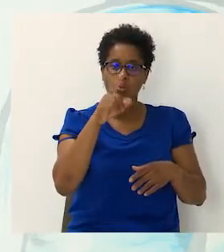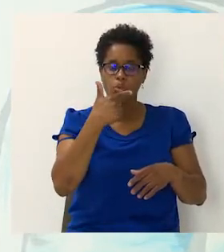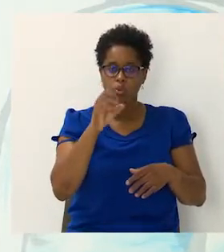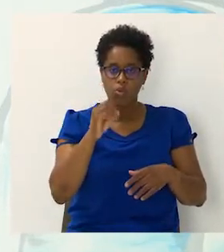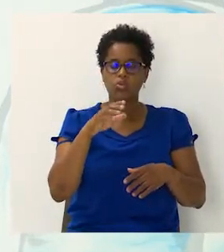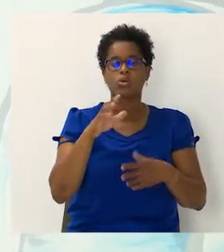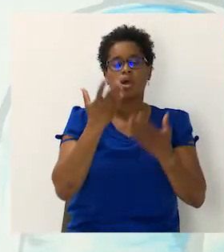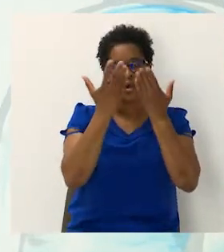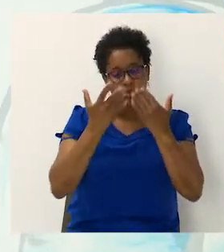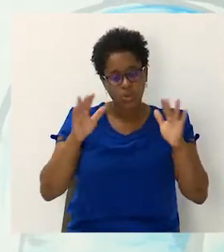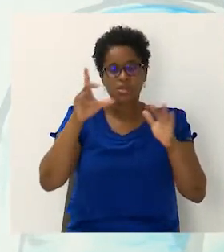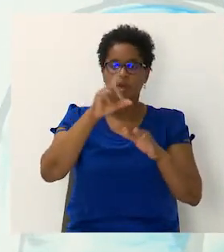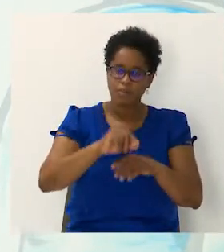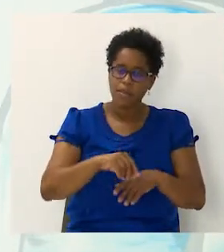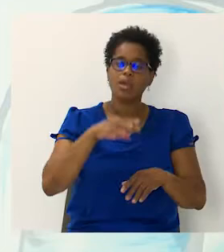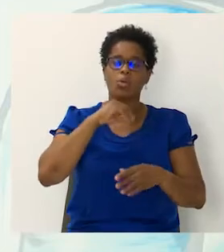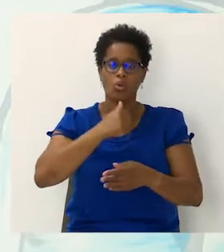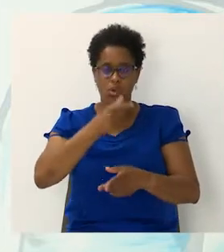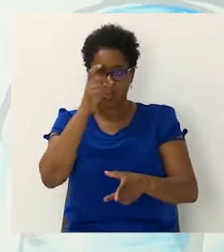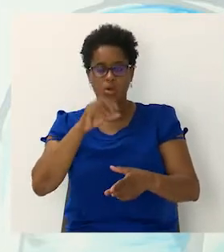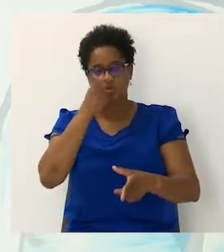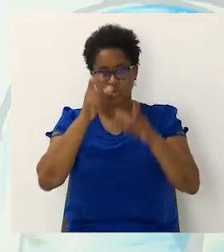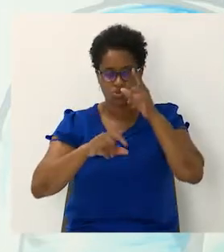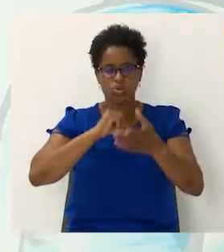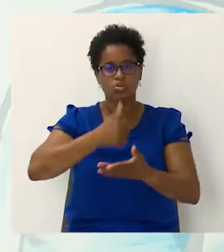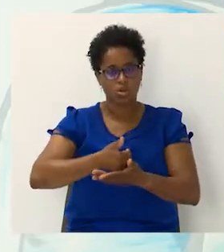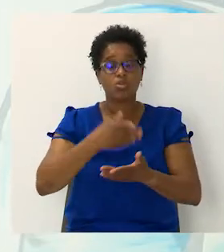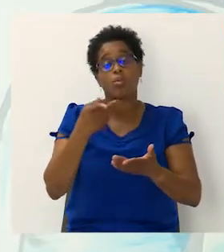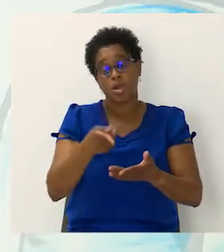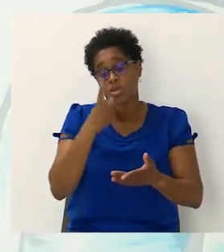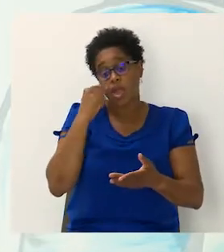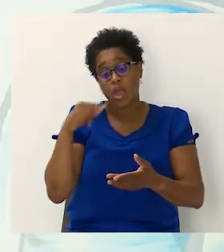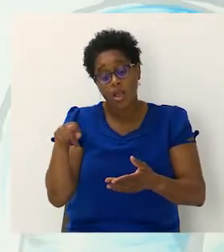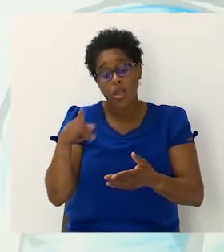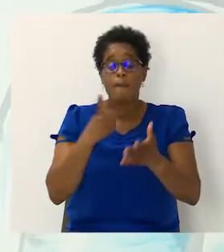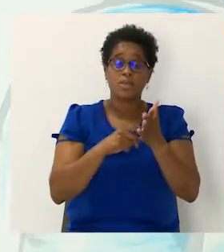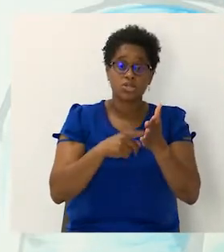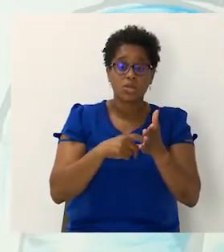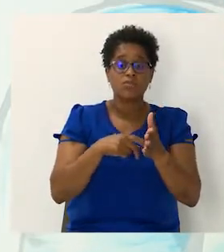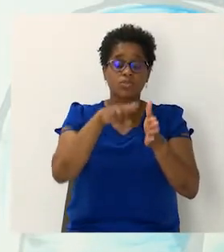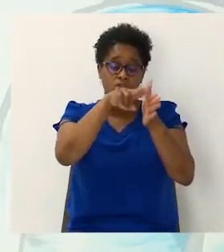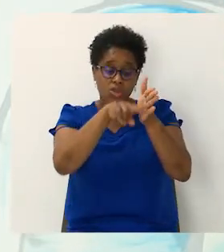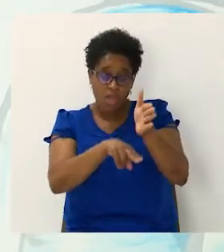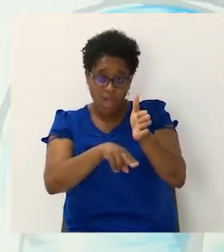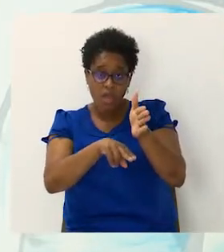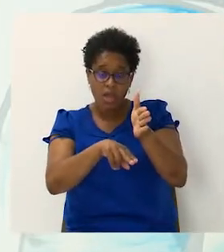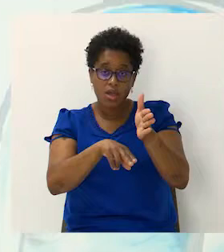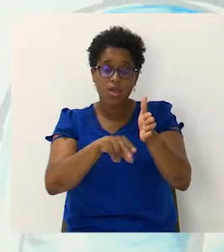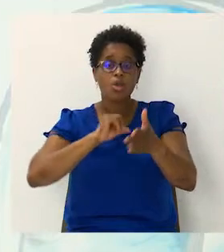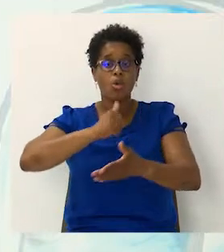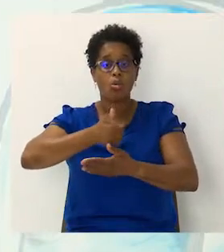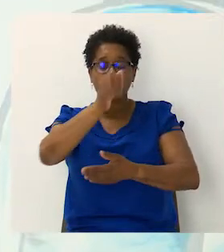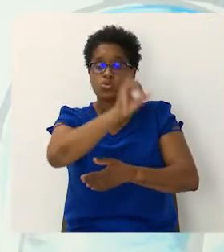também aos mortos, sendo para isso eles precisavam de enterrar os seus